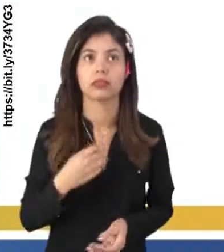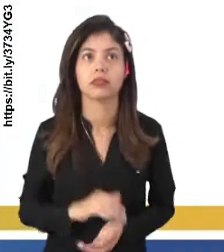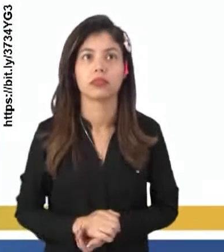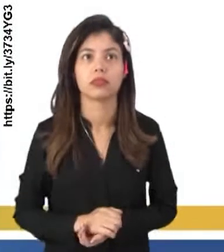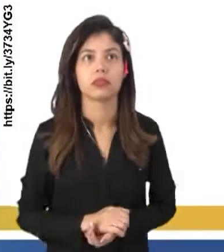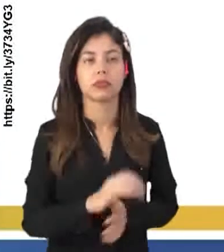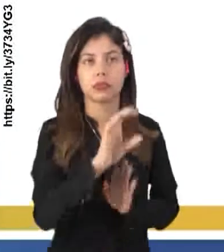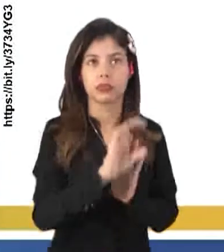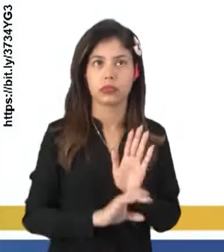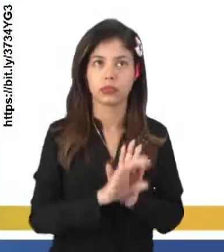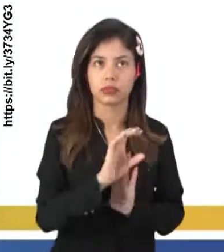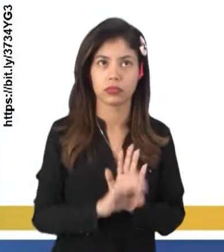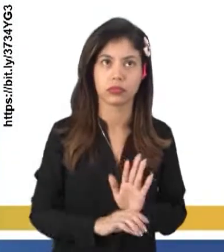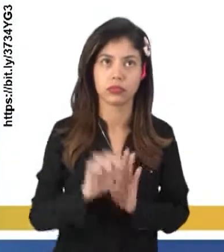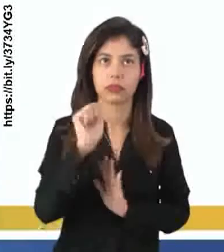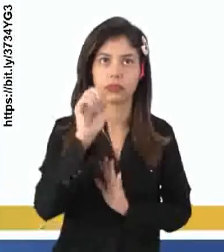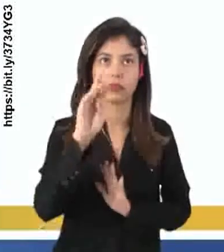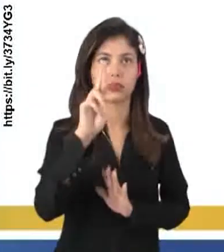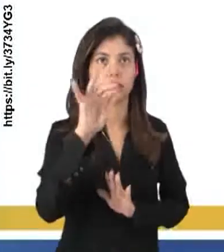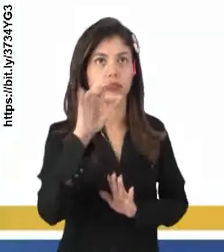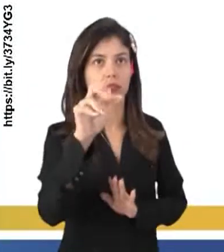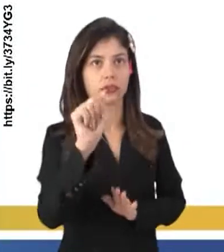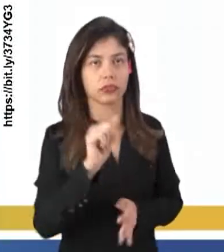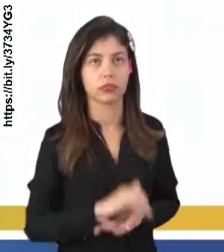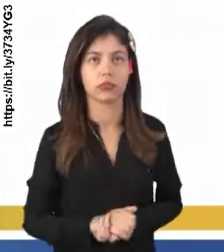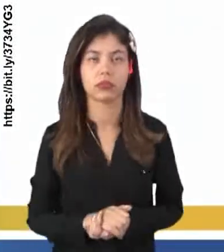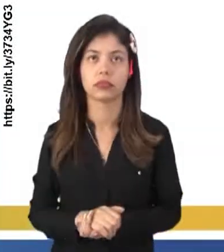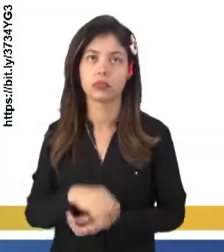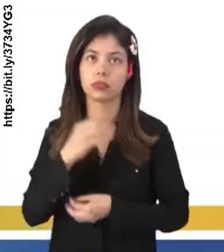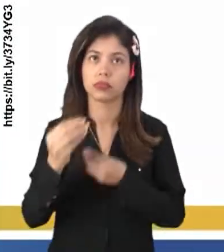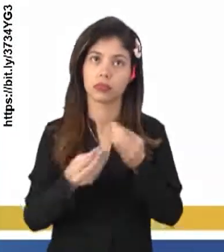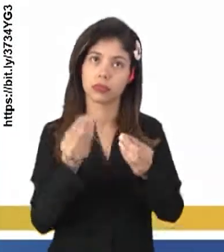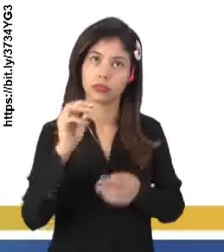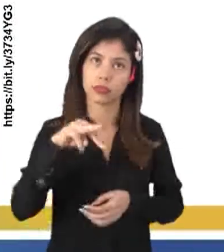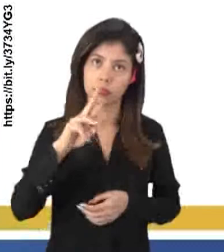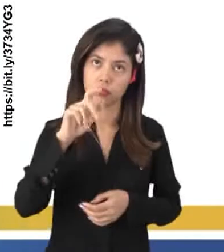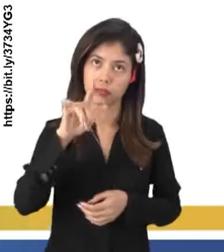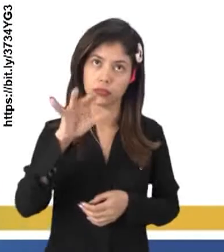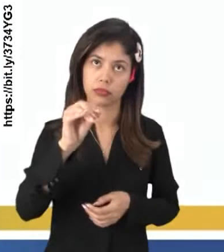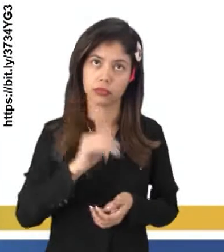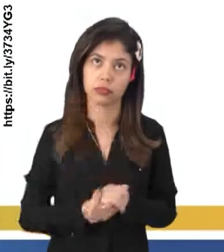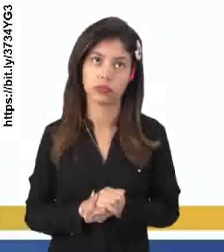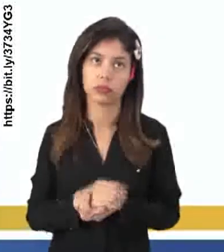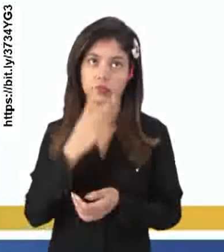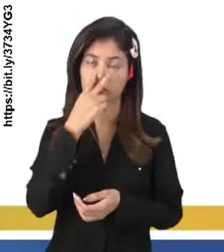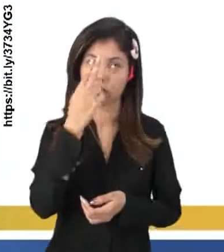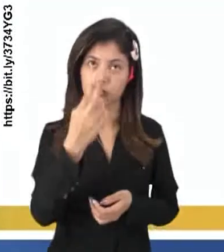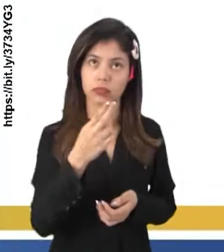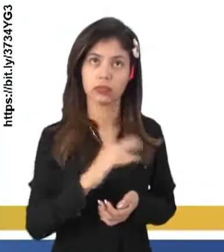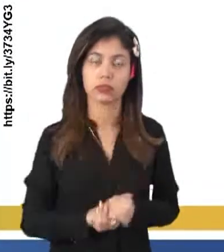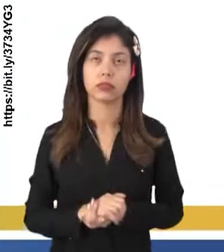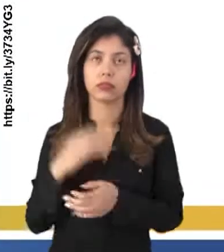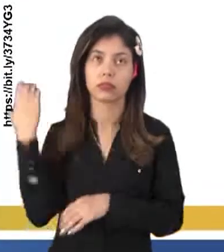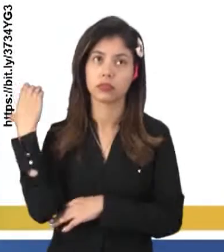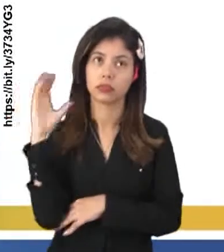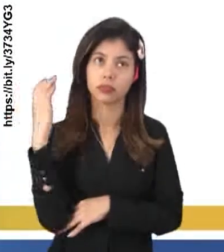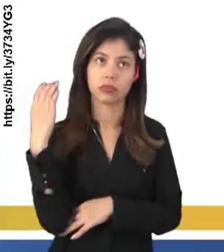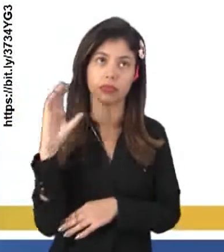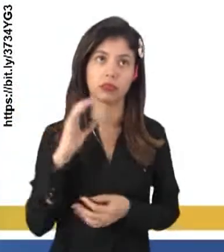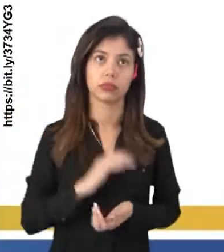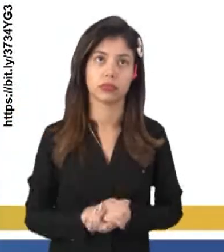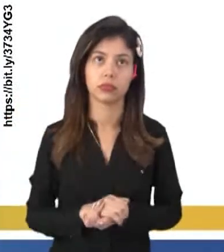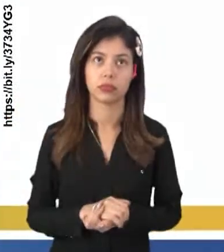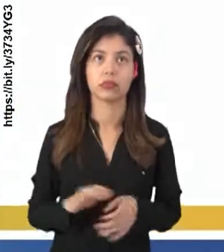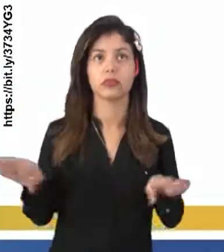mesmo, maneira conceitual e abstrata, com rigor metodológico, né, parecido